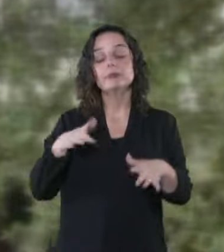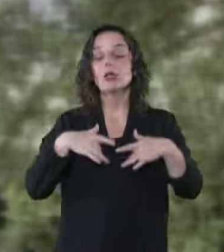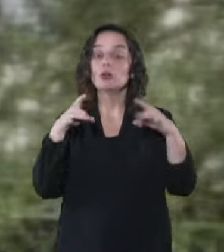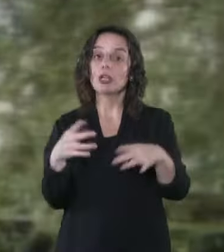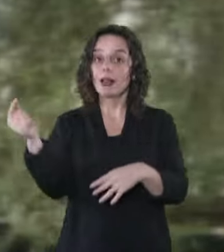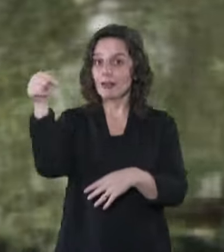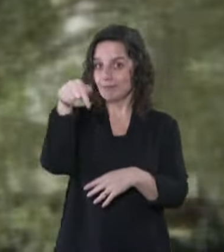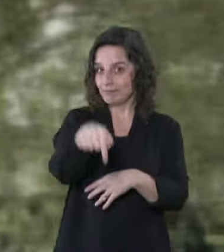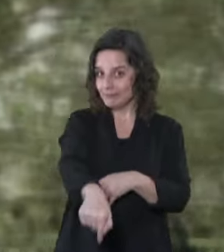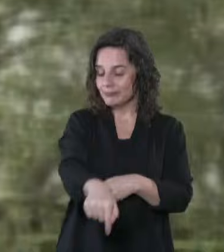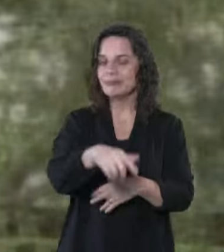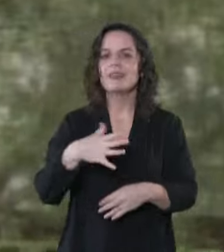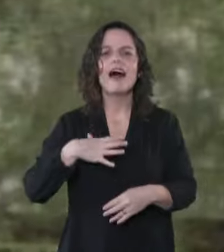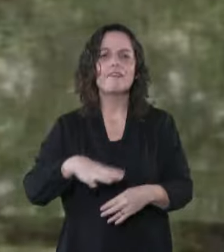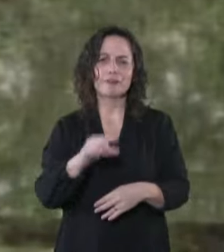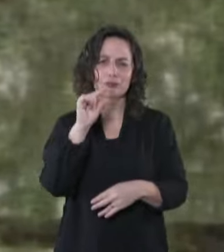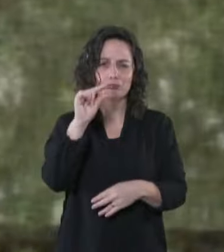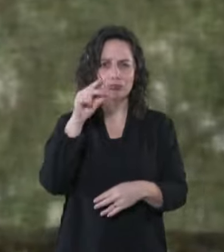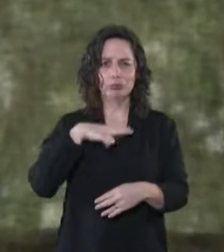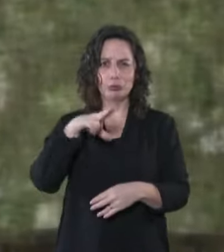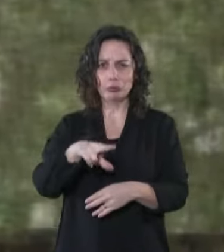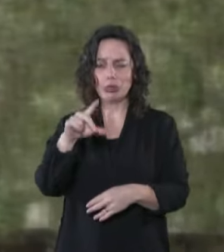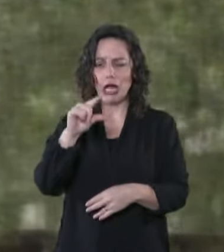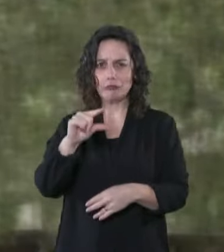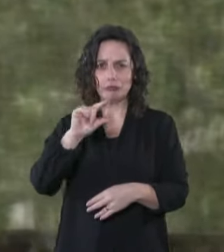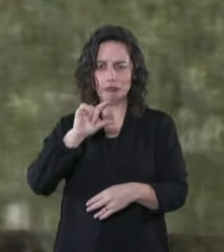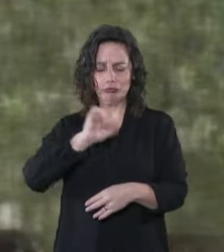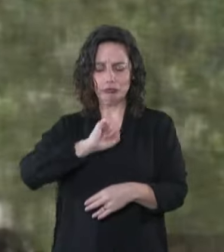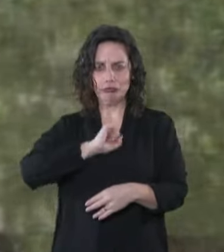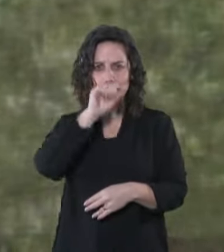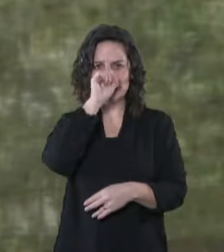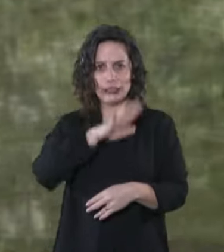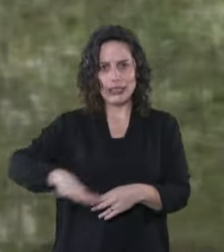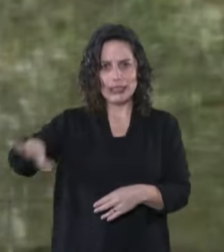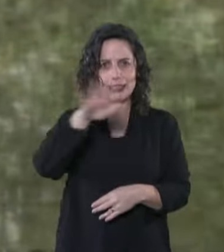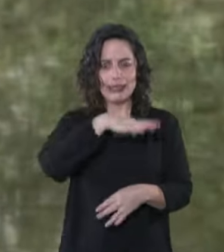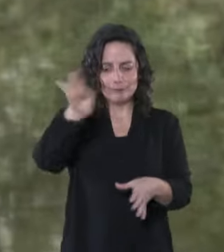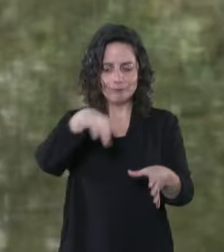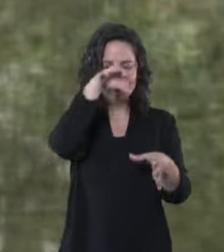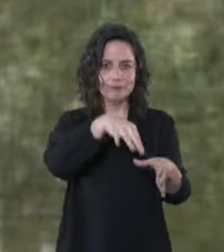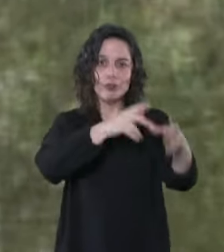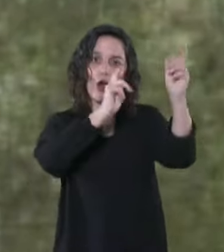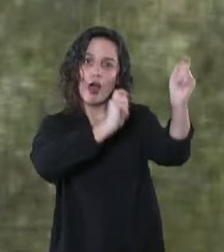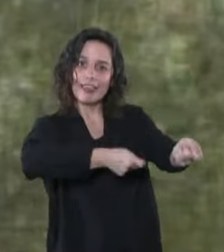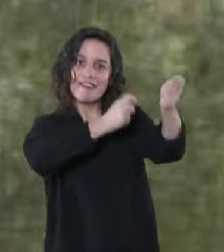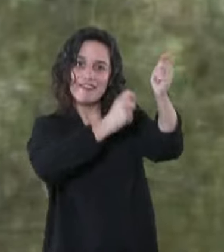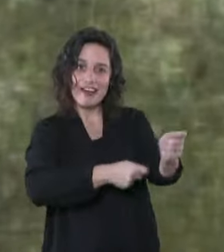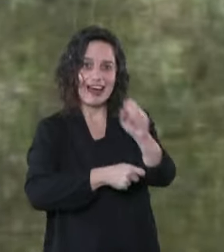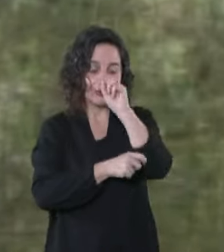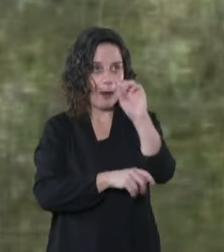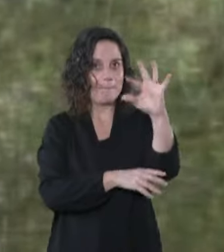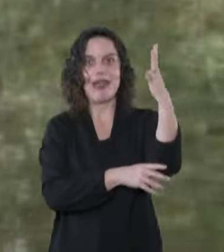Austrália, quis ter um bocadinho de Portugal comigo, no jardim, e então plantei esta oliveira, que está